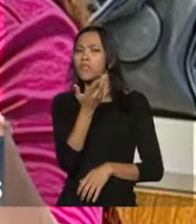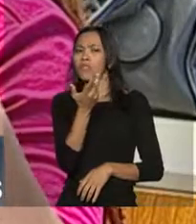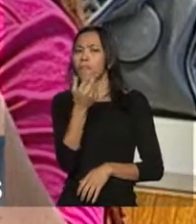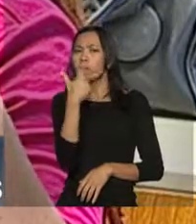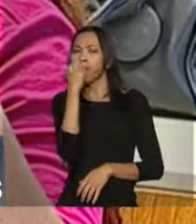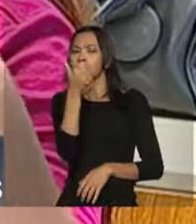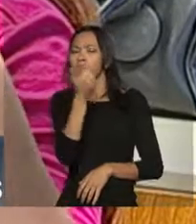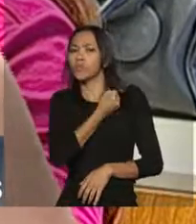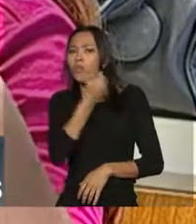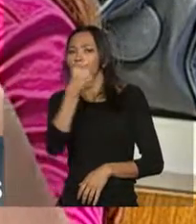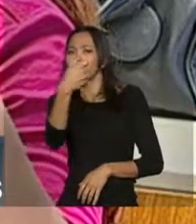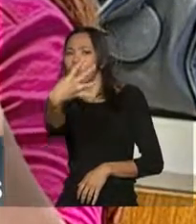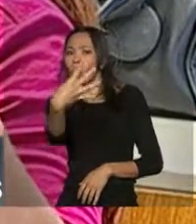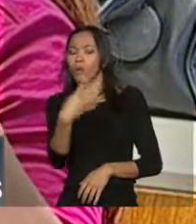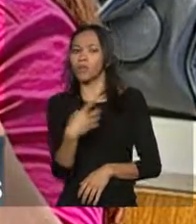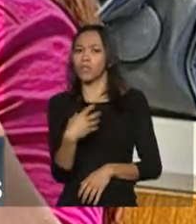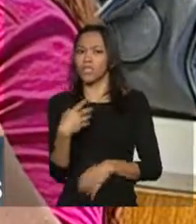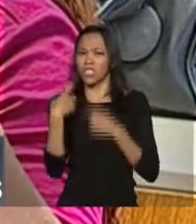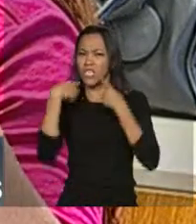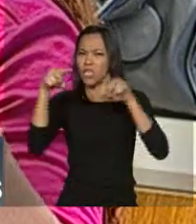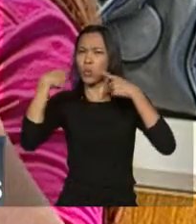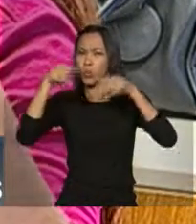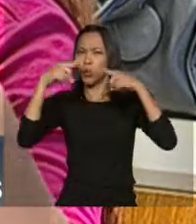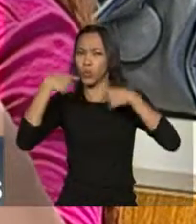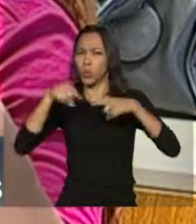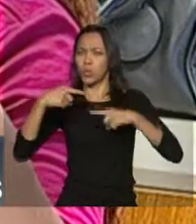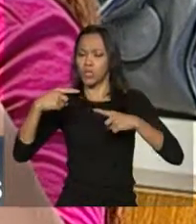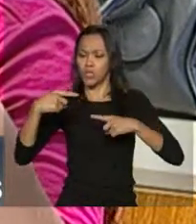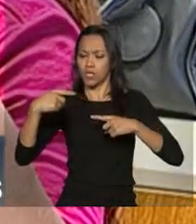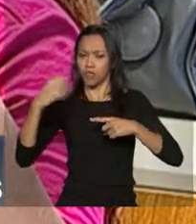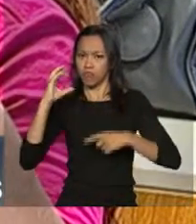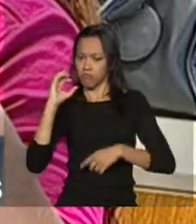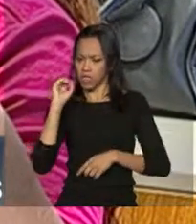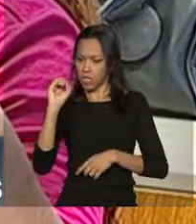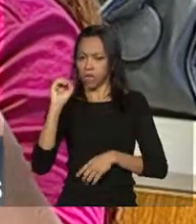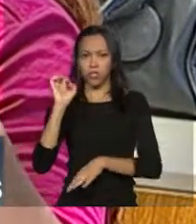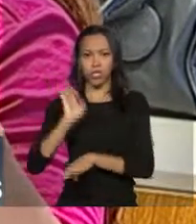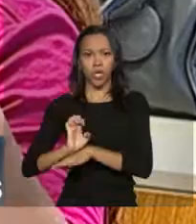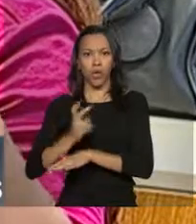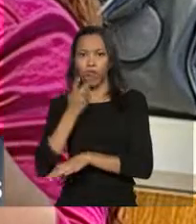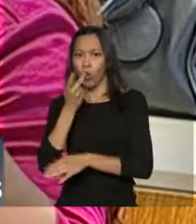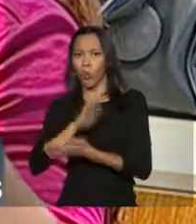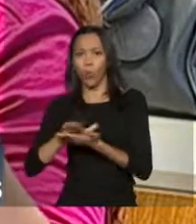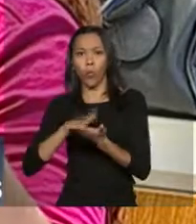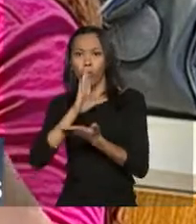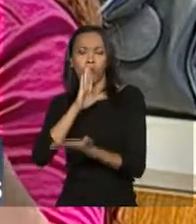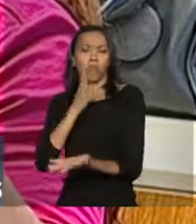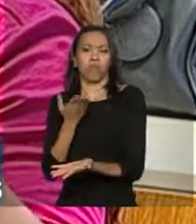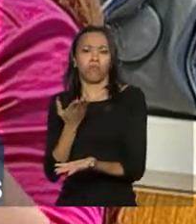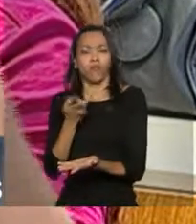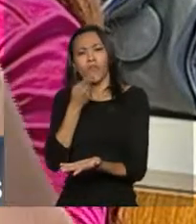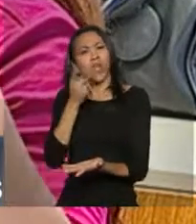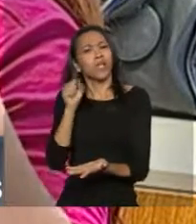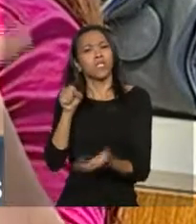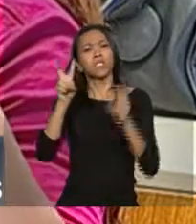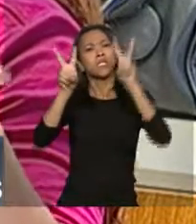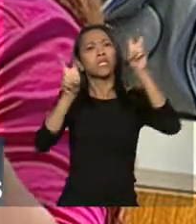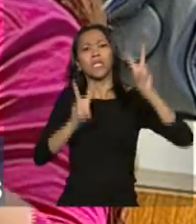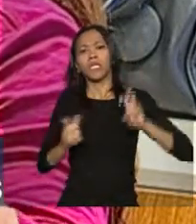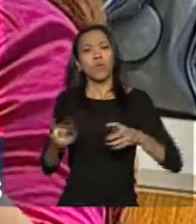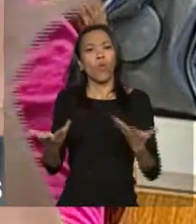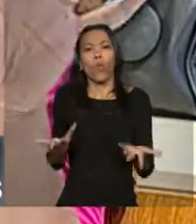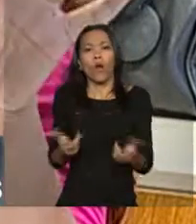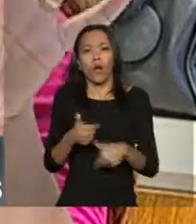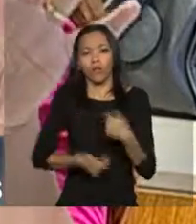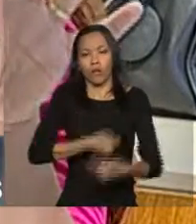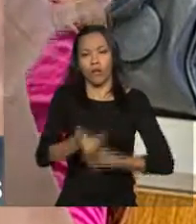14 registrados e em denúncias tem estados que tem zero número de denúncia, né? Eu queria que você comentasse um pouco sobre isso, com essas